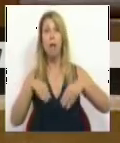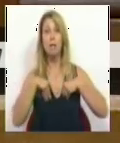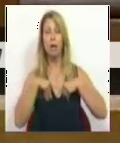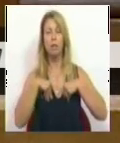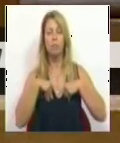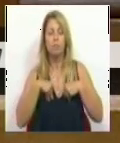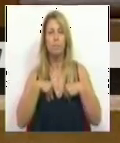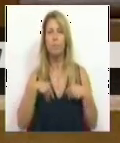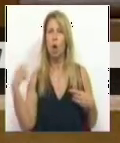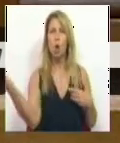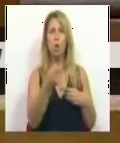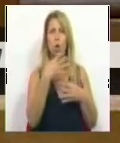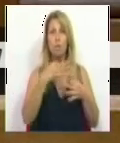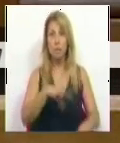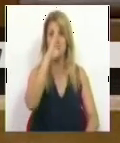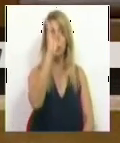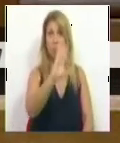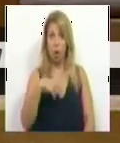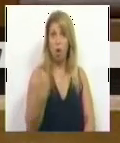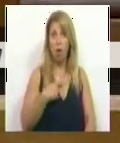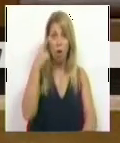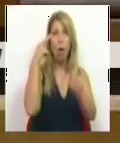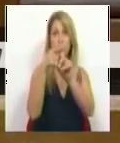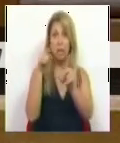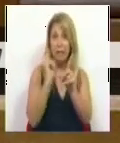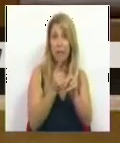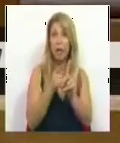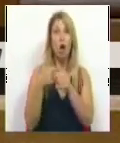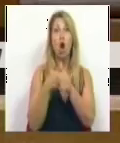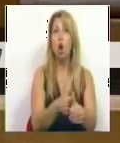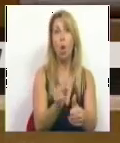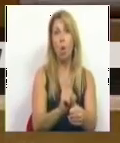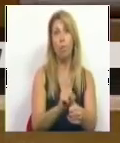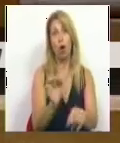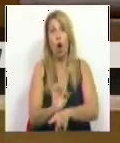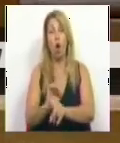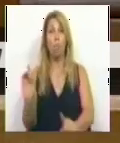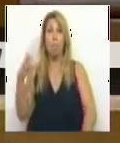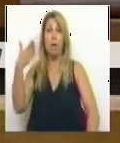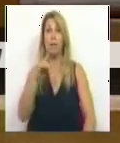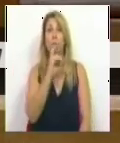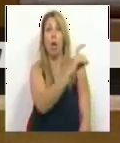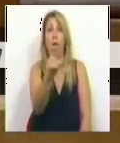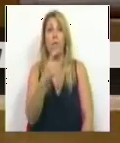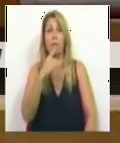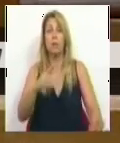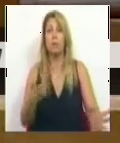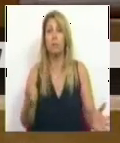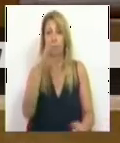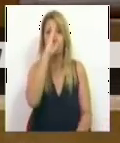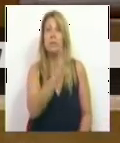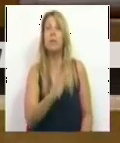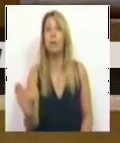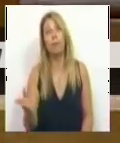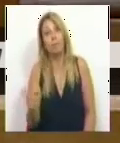a gente sabia que não íamos cumprir esse objetivo desde o princípio. A mentira foi bem aceite,